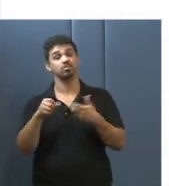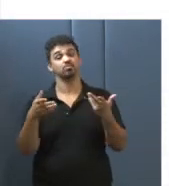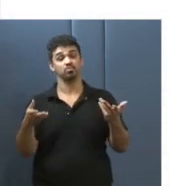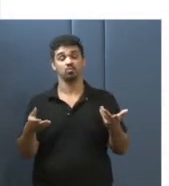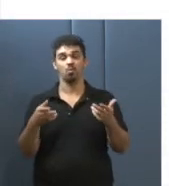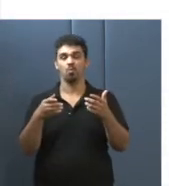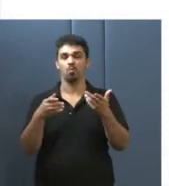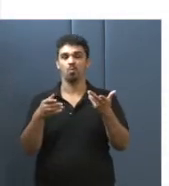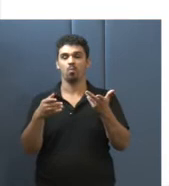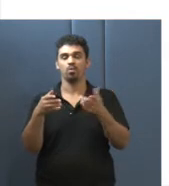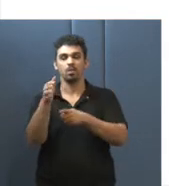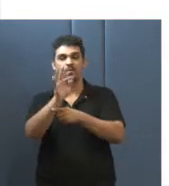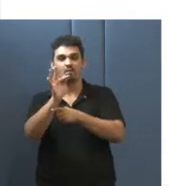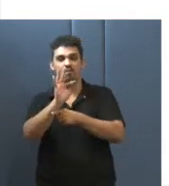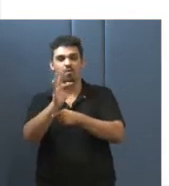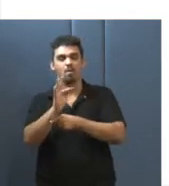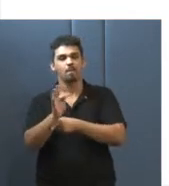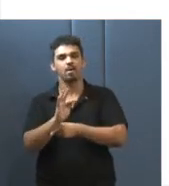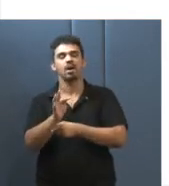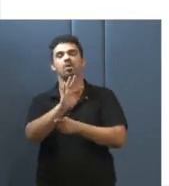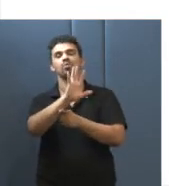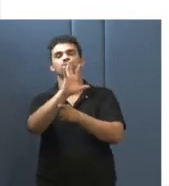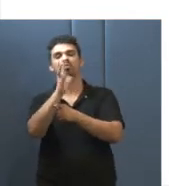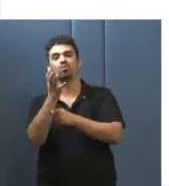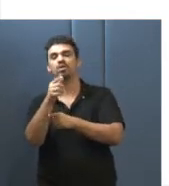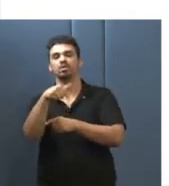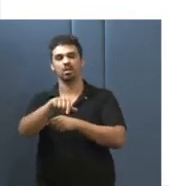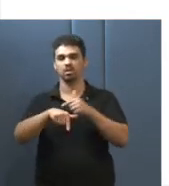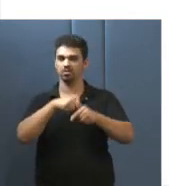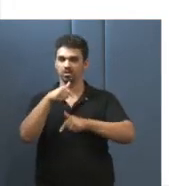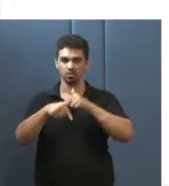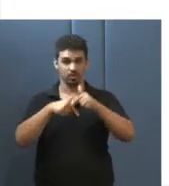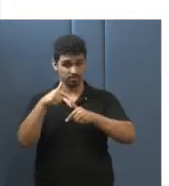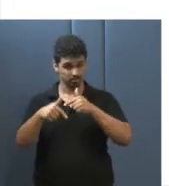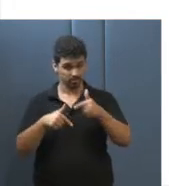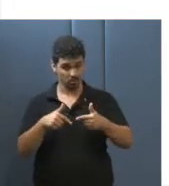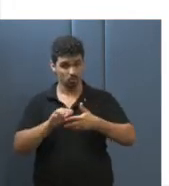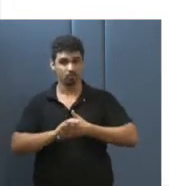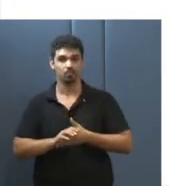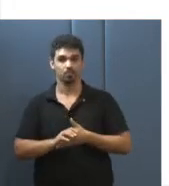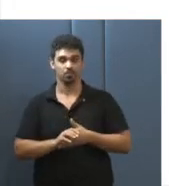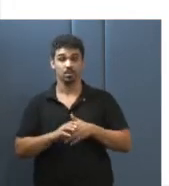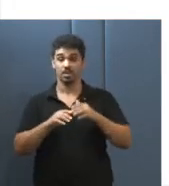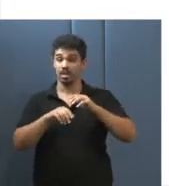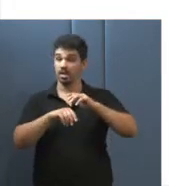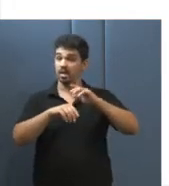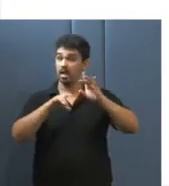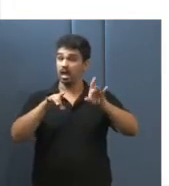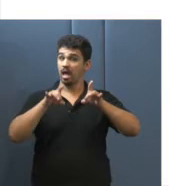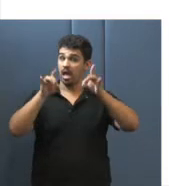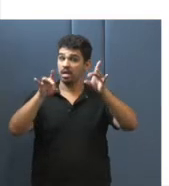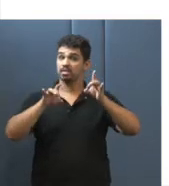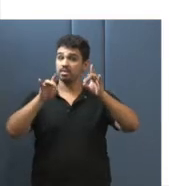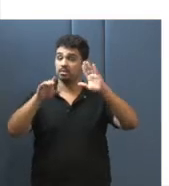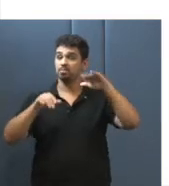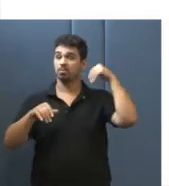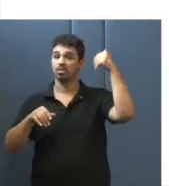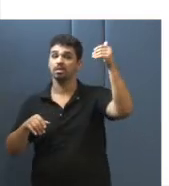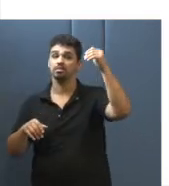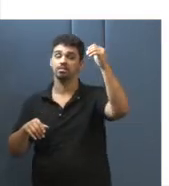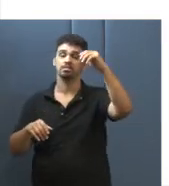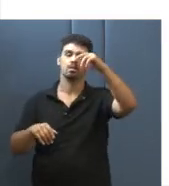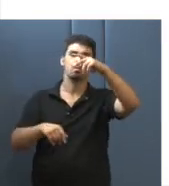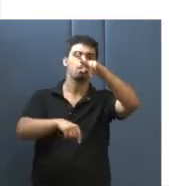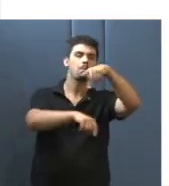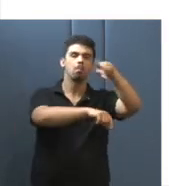termo, do fato gerador da nossa atuação. Exportação brasileira, naquela época, lembre-se que a gente está falando aí de fim de década